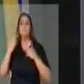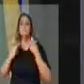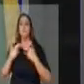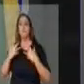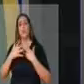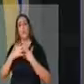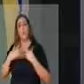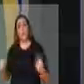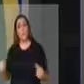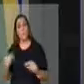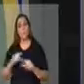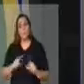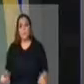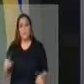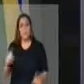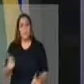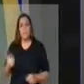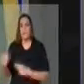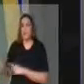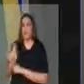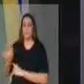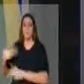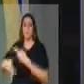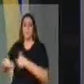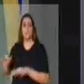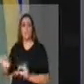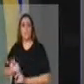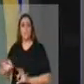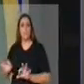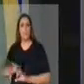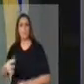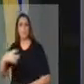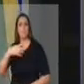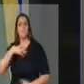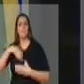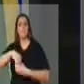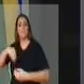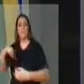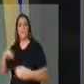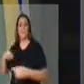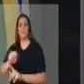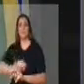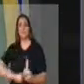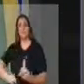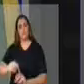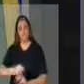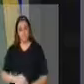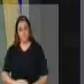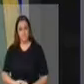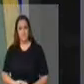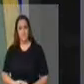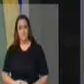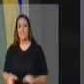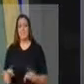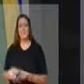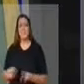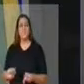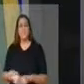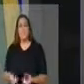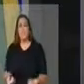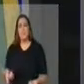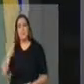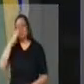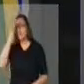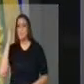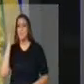tem a cura e não é reabilitado. Então, ele fica marginalizado na sociedade. Além disso, esse paciente não vai falar,